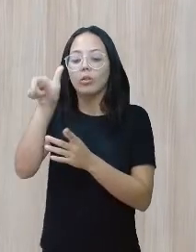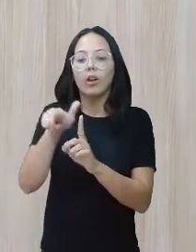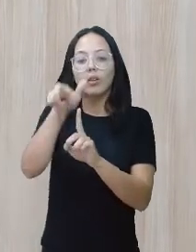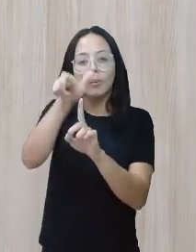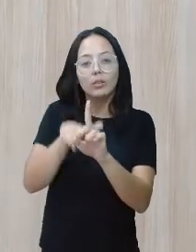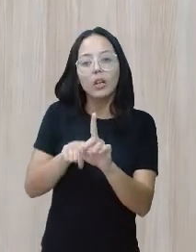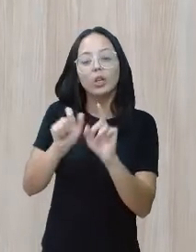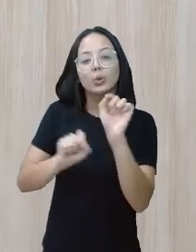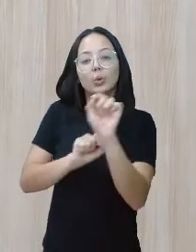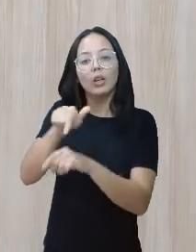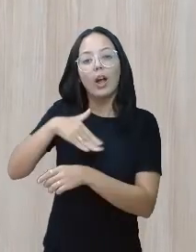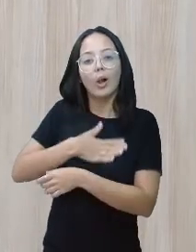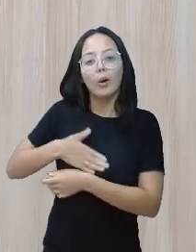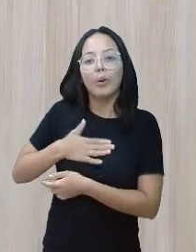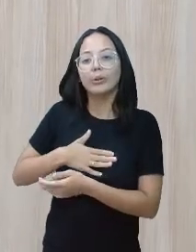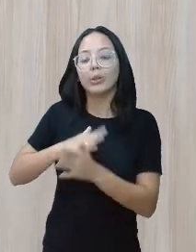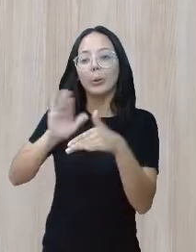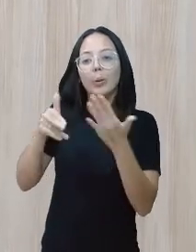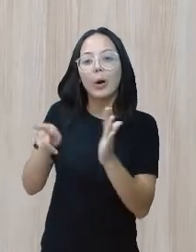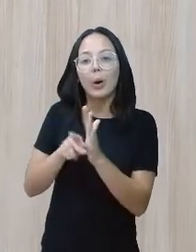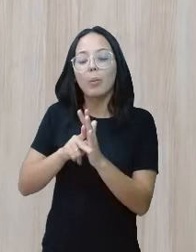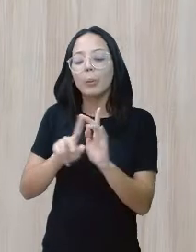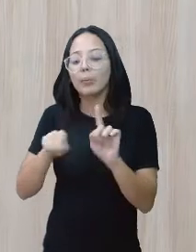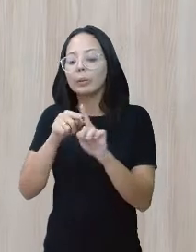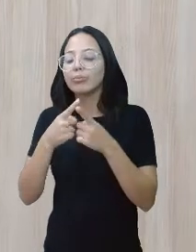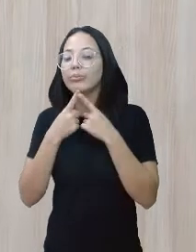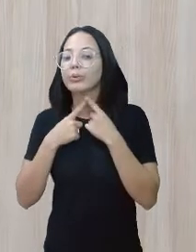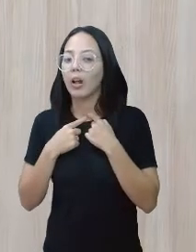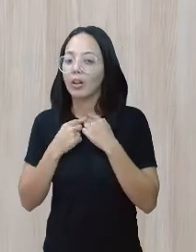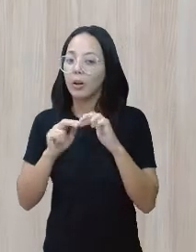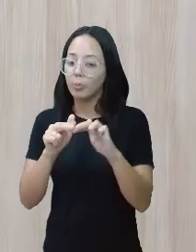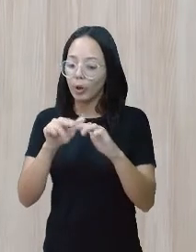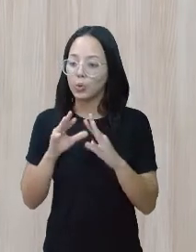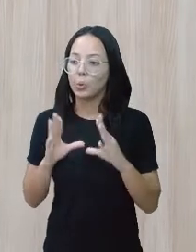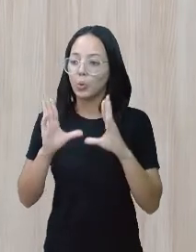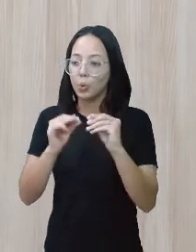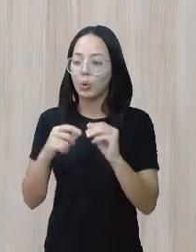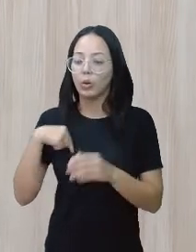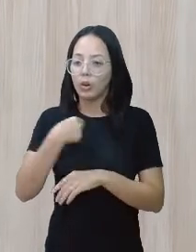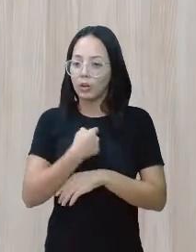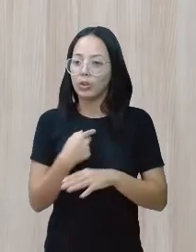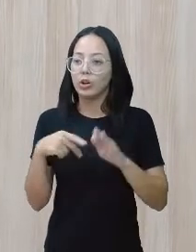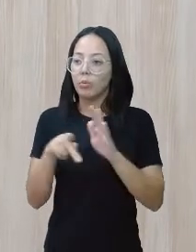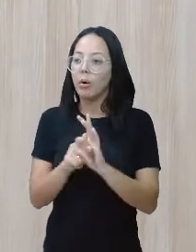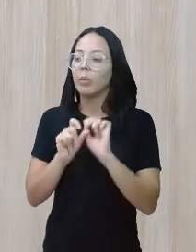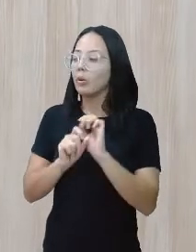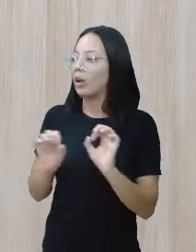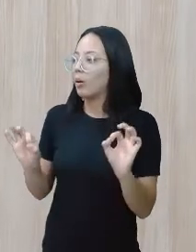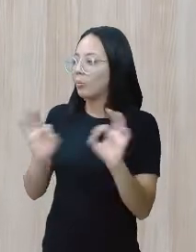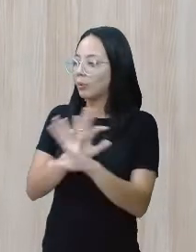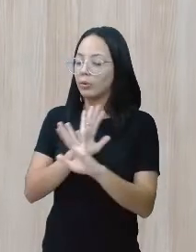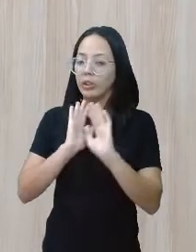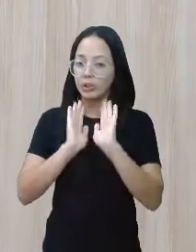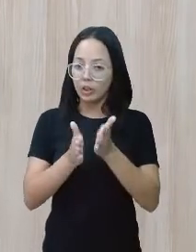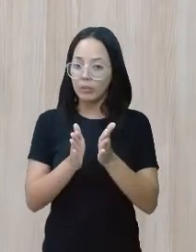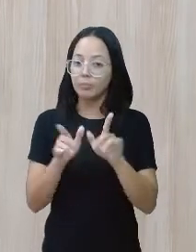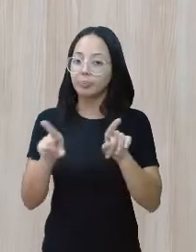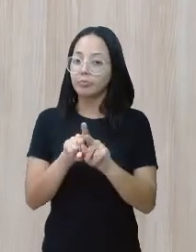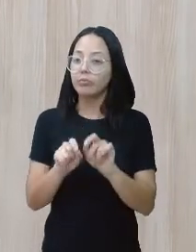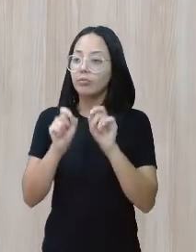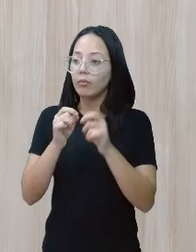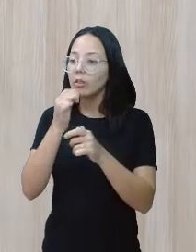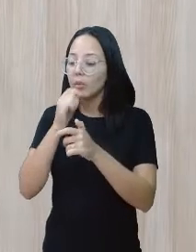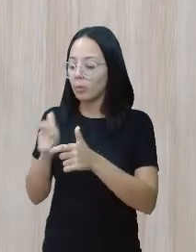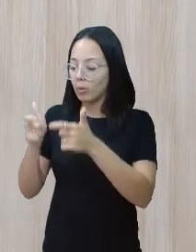personagem, do que é que ela gosta, quais são as suas intenções. Então, isso tudo é dado para a gente de forma pronta. Inclusive, a demarcação